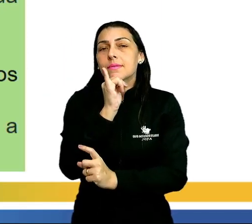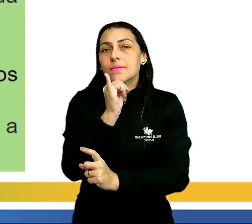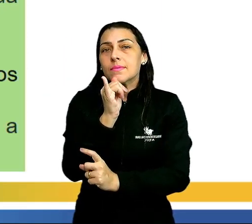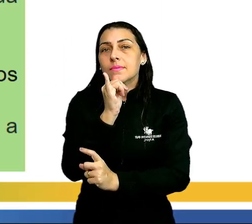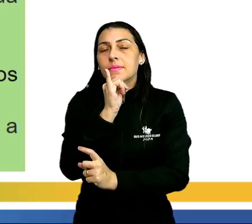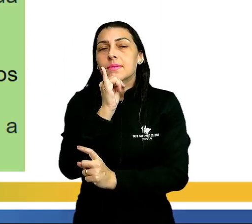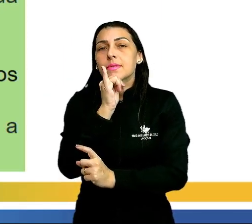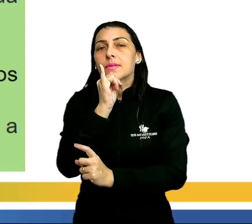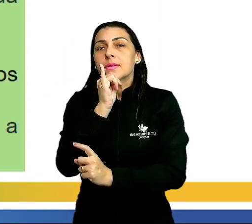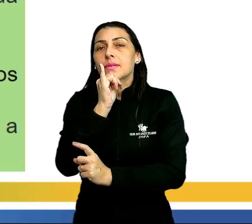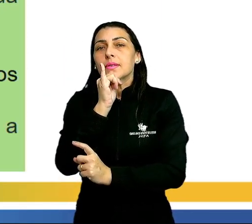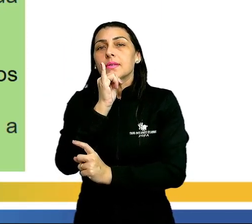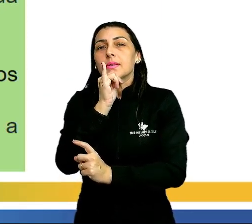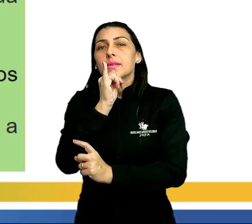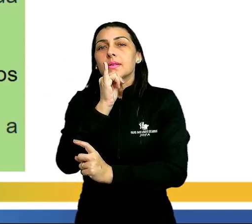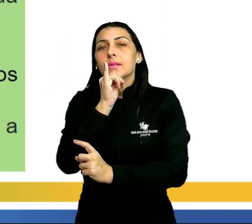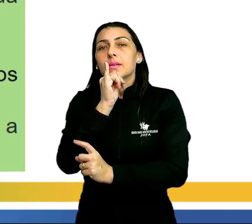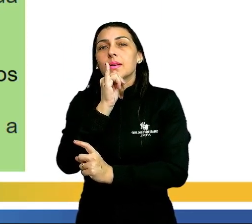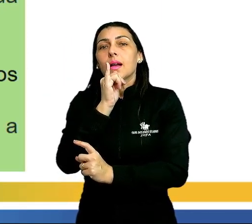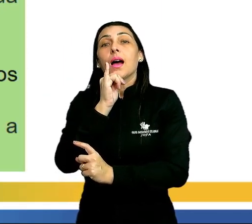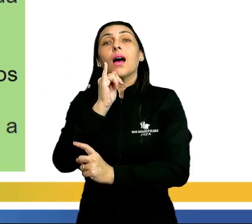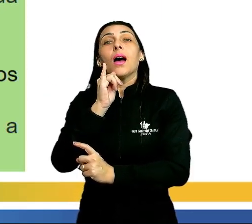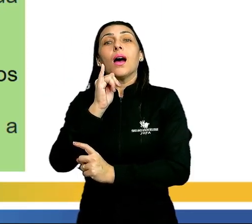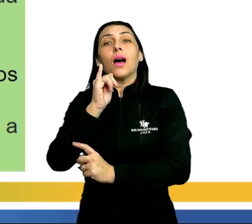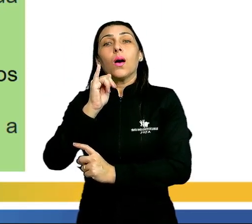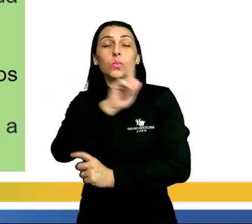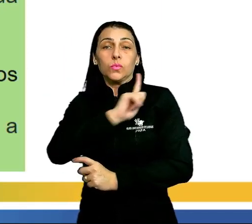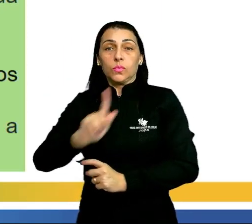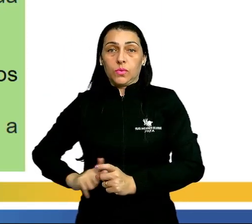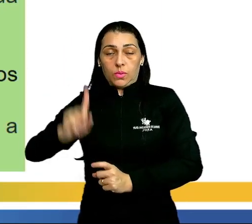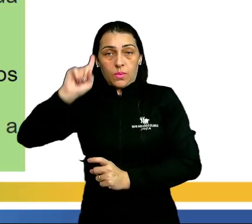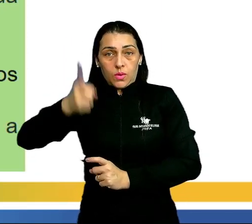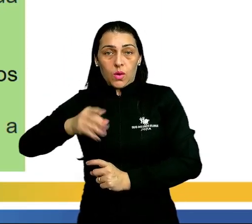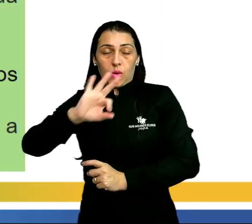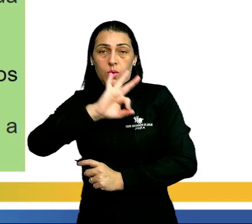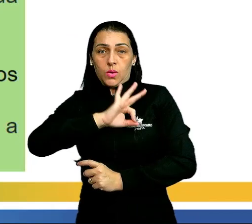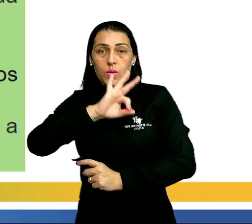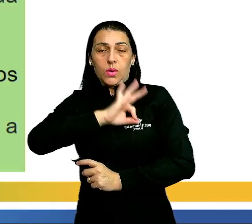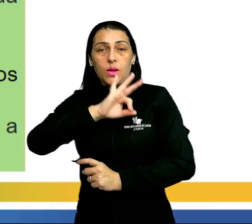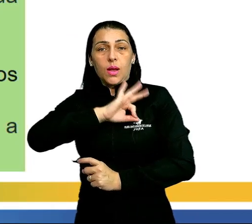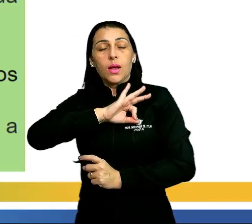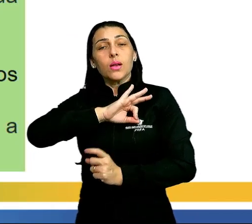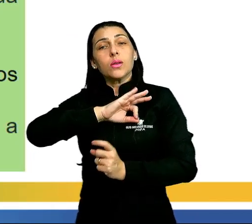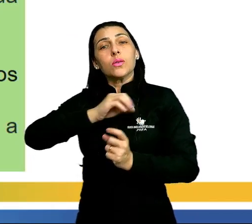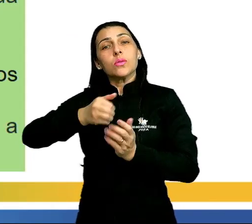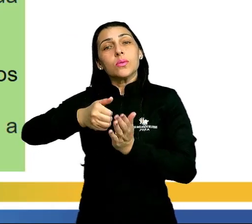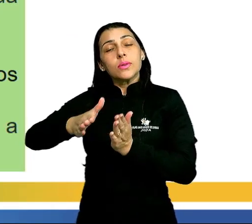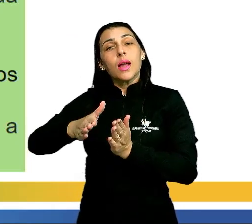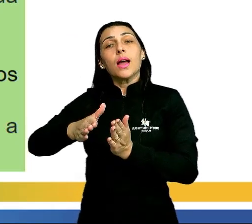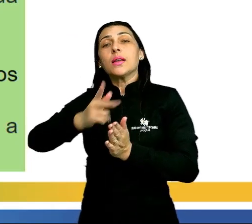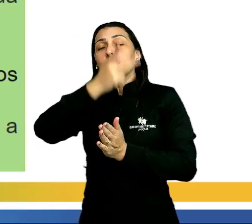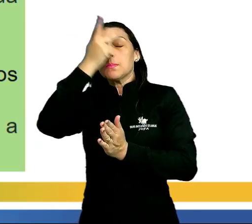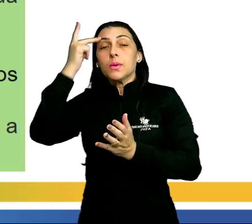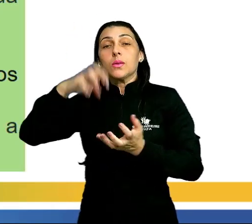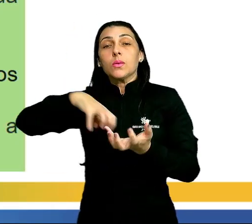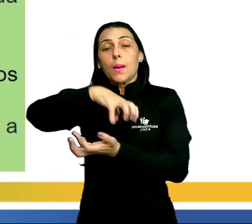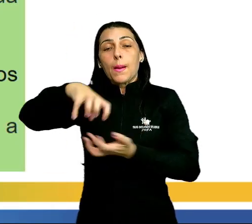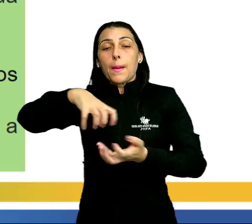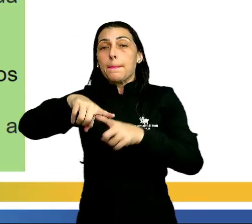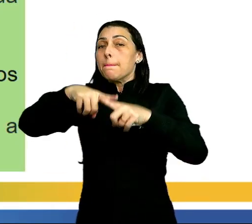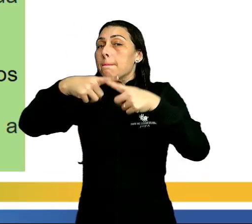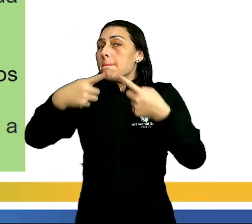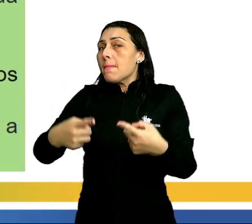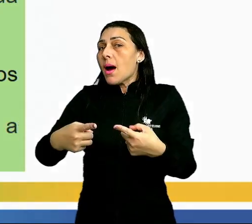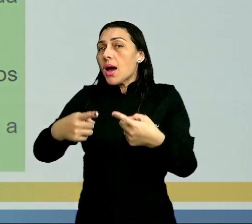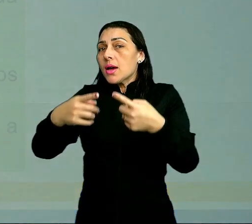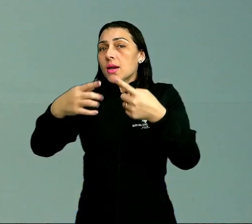as autoridades determinaram que os policiais dispersassem os manifestantes, mas eles não obedeceram.